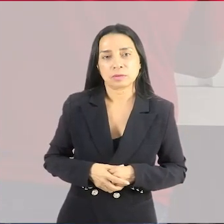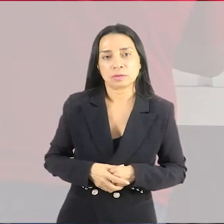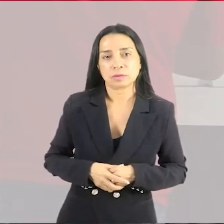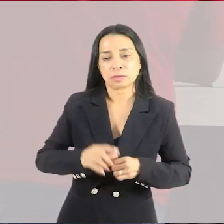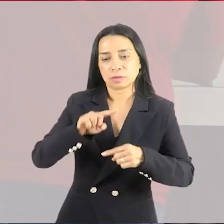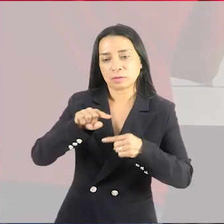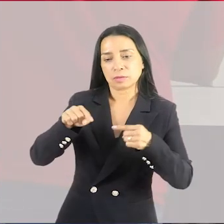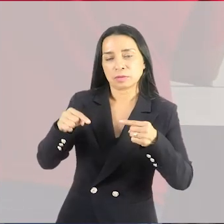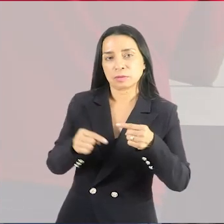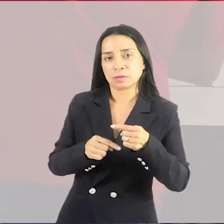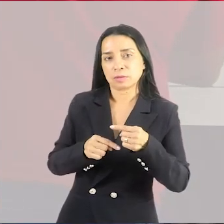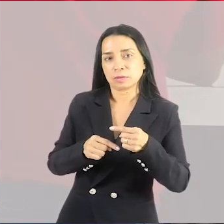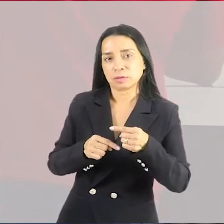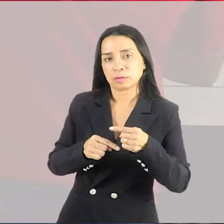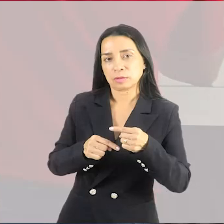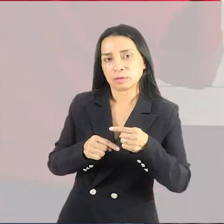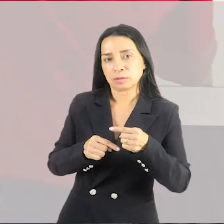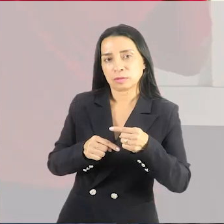dividido por